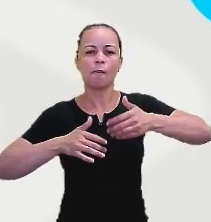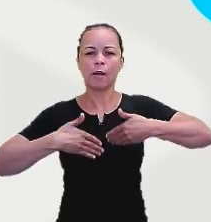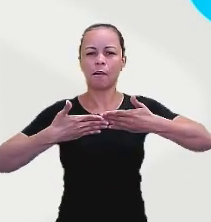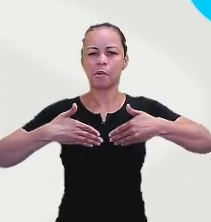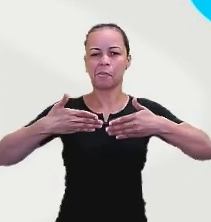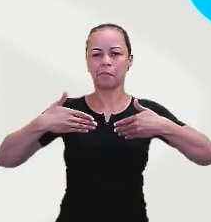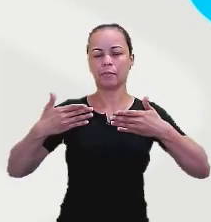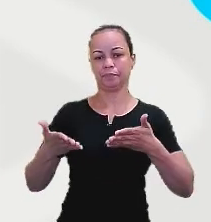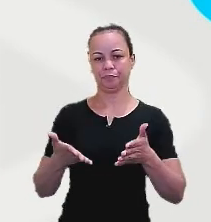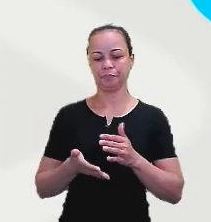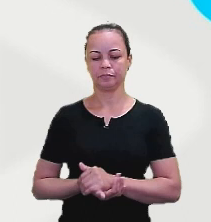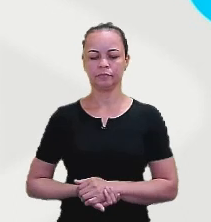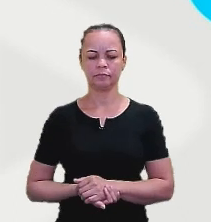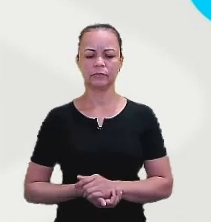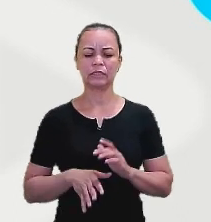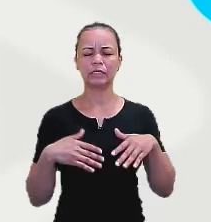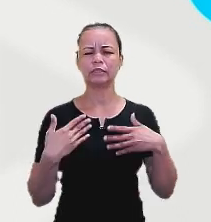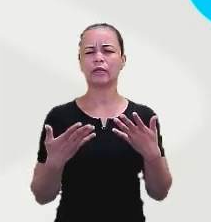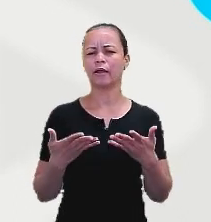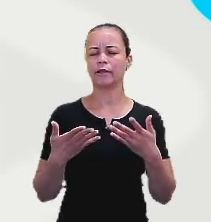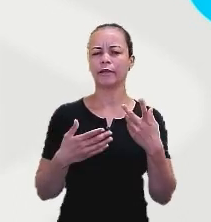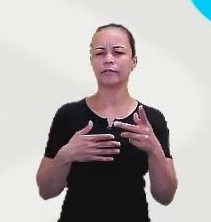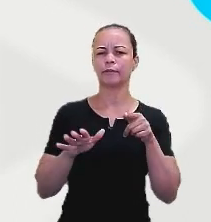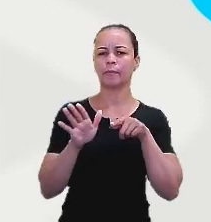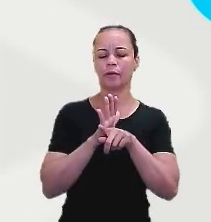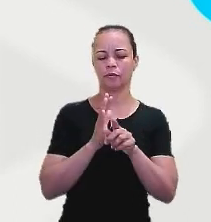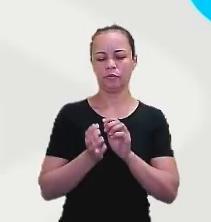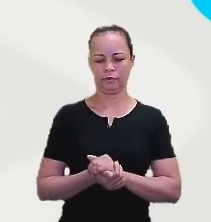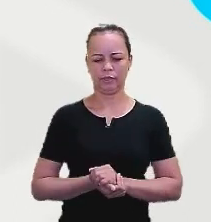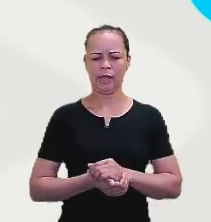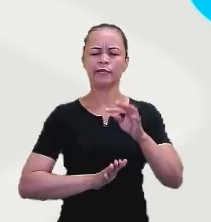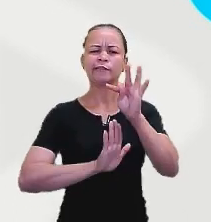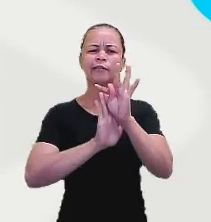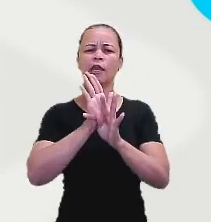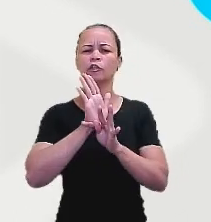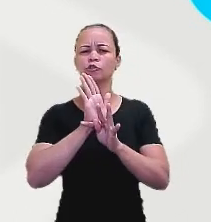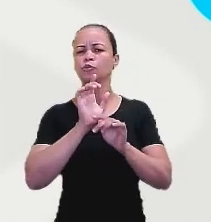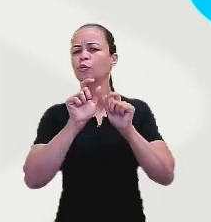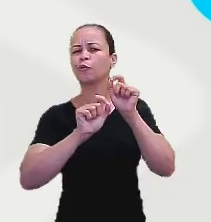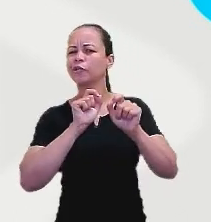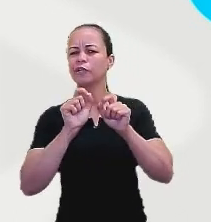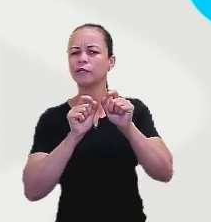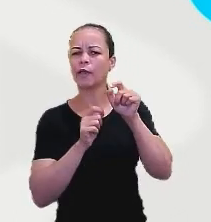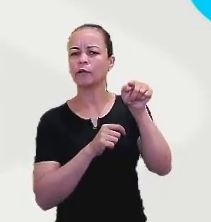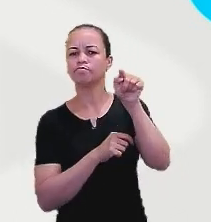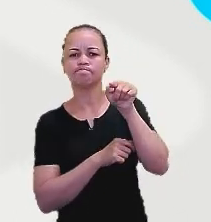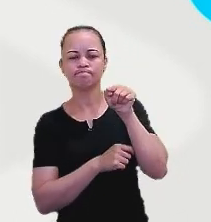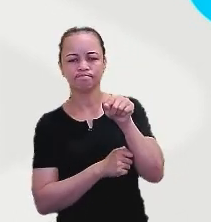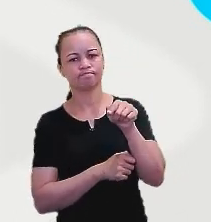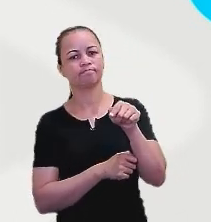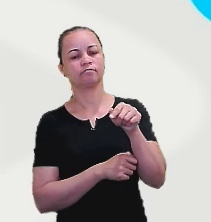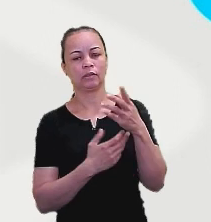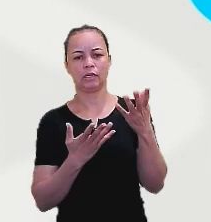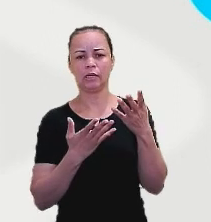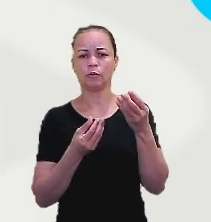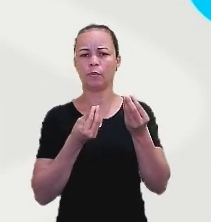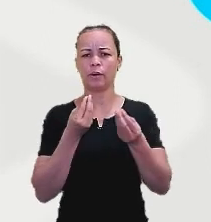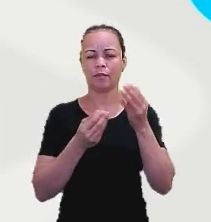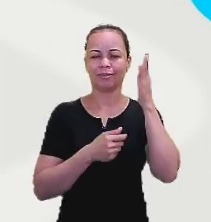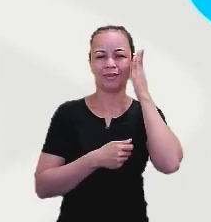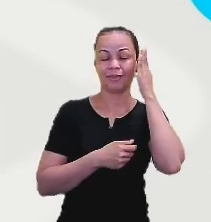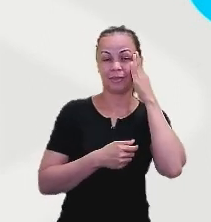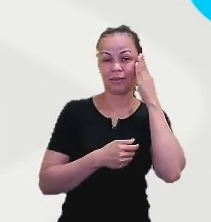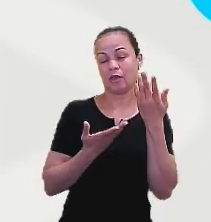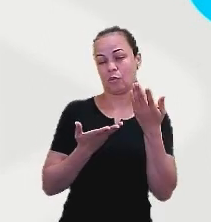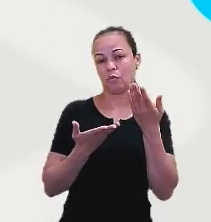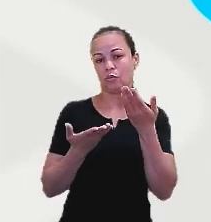Então aí surge a pergunta, né? O que é um texto? Para que a gente possa compreender e interpretar esse texto. Então, primeiramente, o que